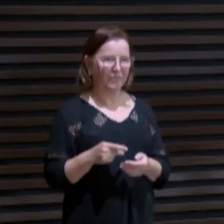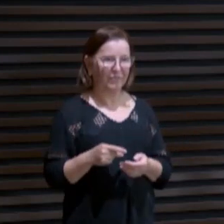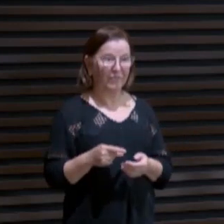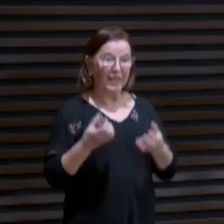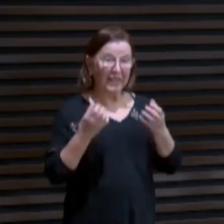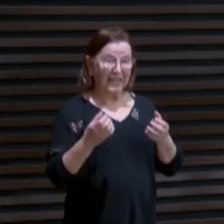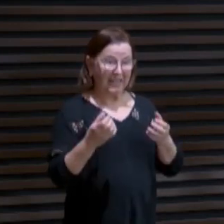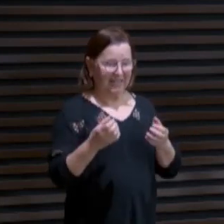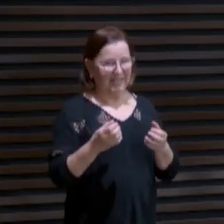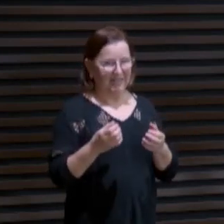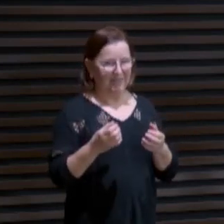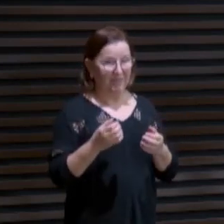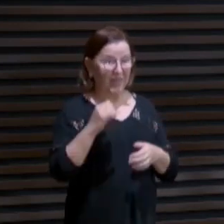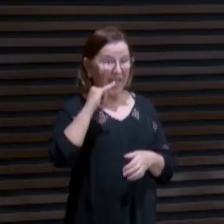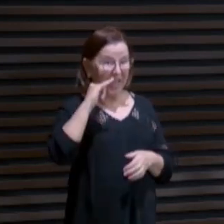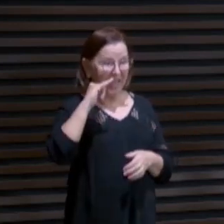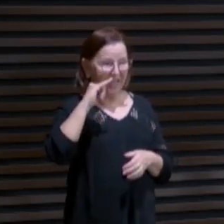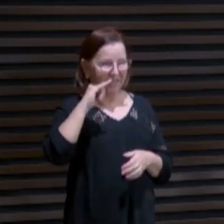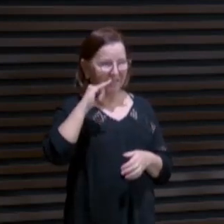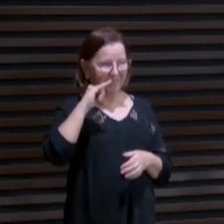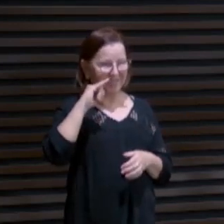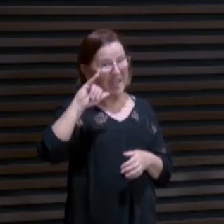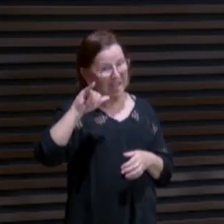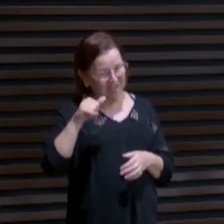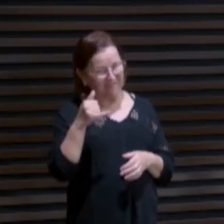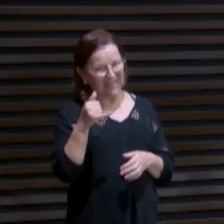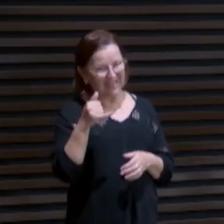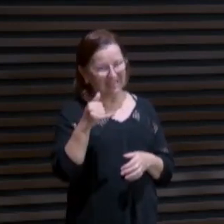cruz. Mas Pilatos era um homem muito fraco.